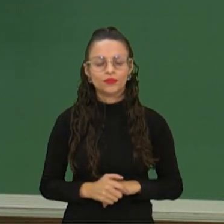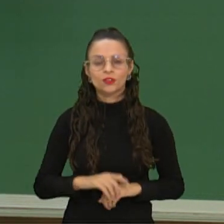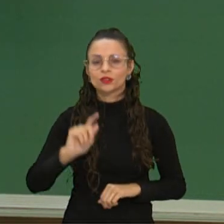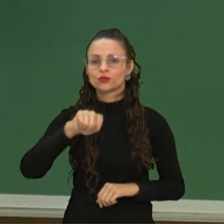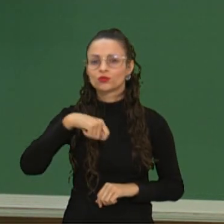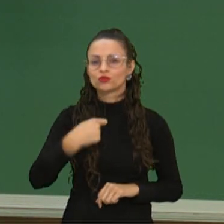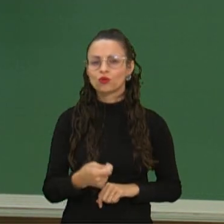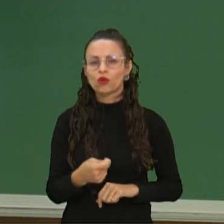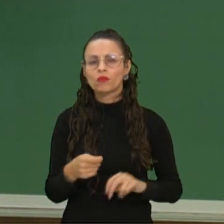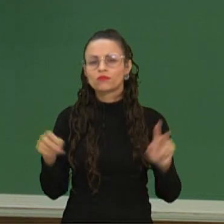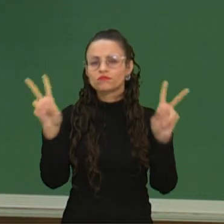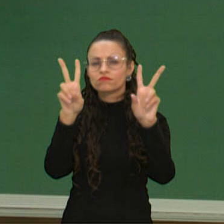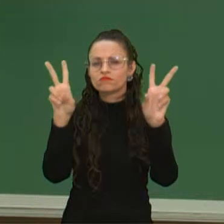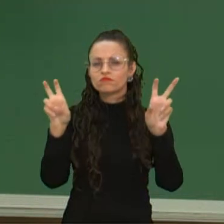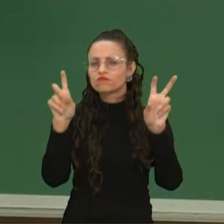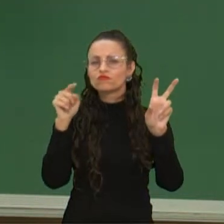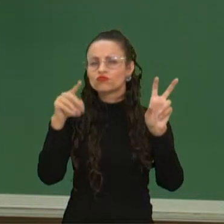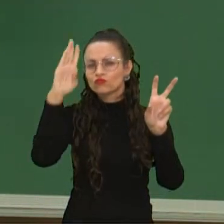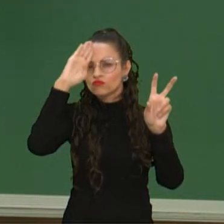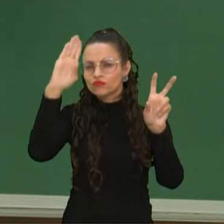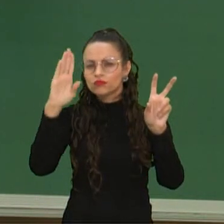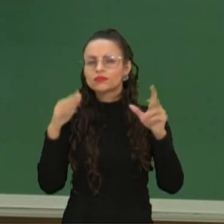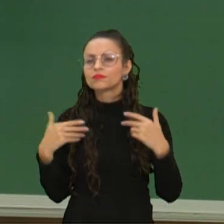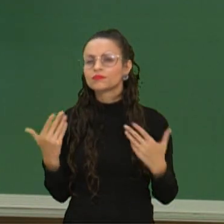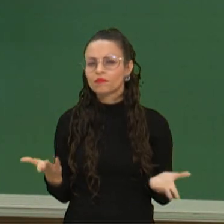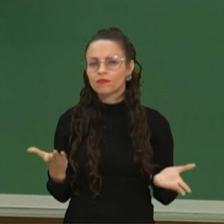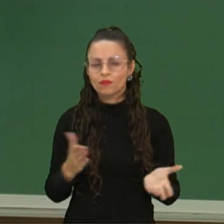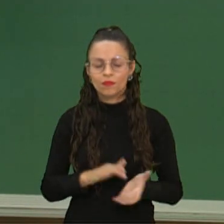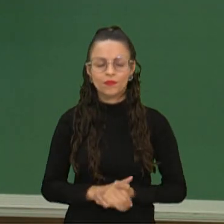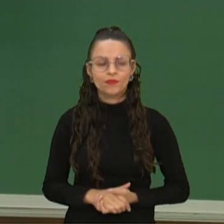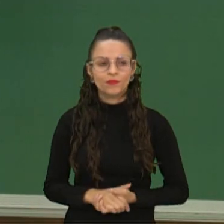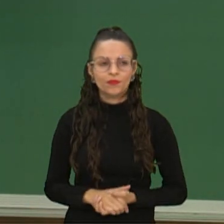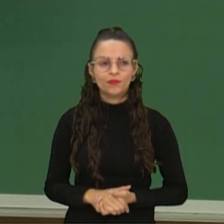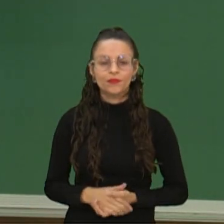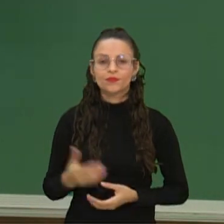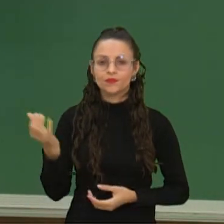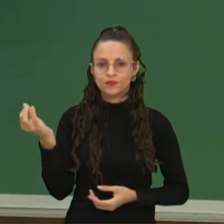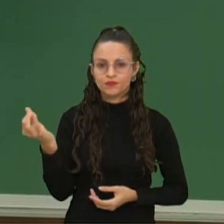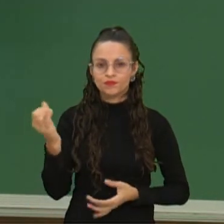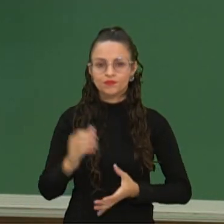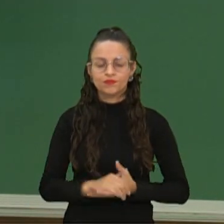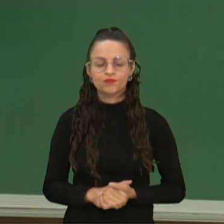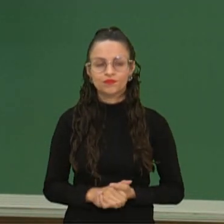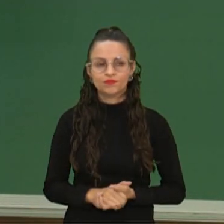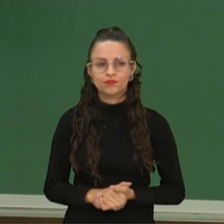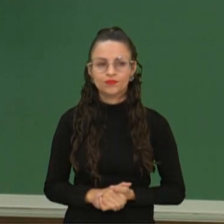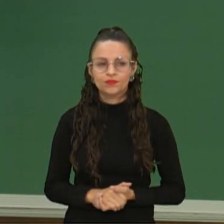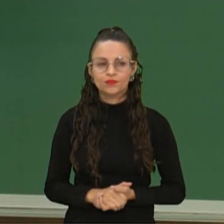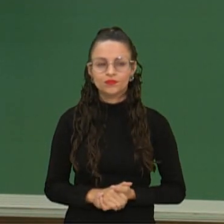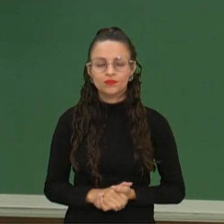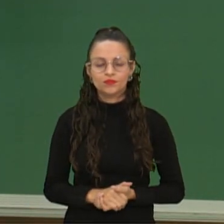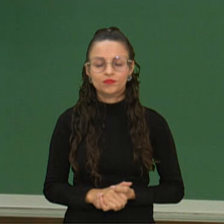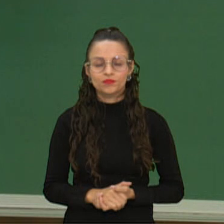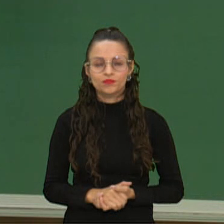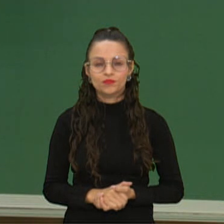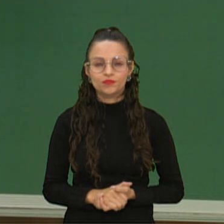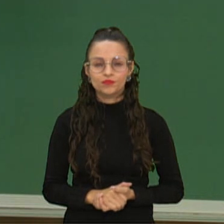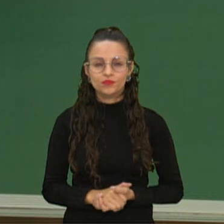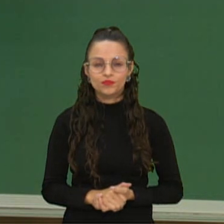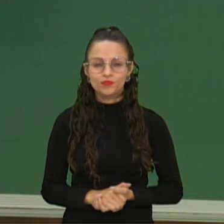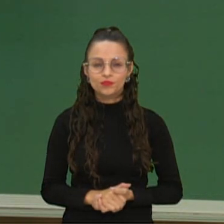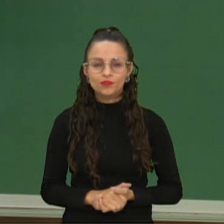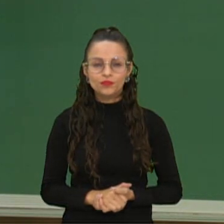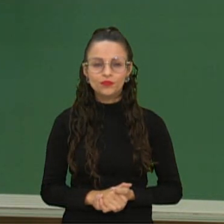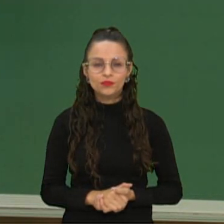Sobre o que é o assunto principal dessa revista? Number 6. To represent global warming,